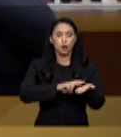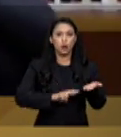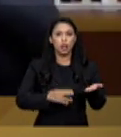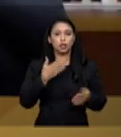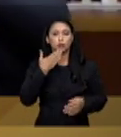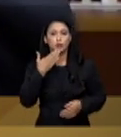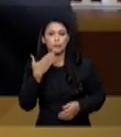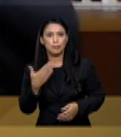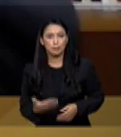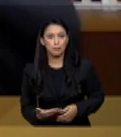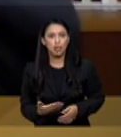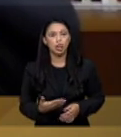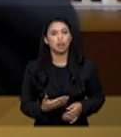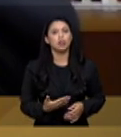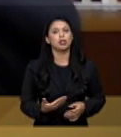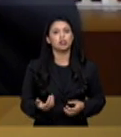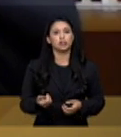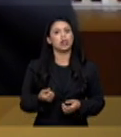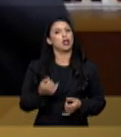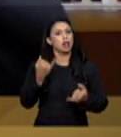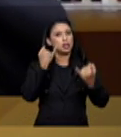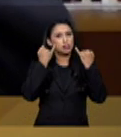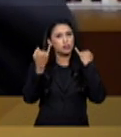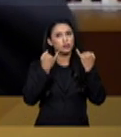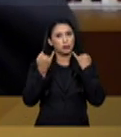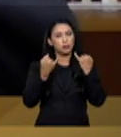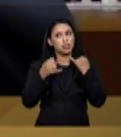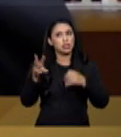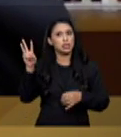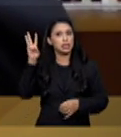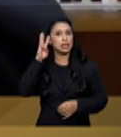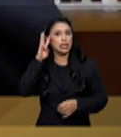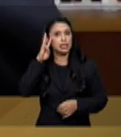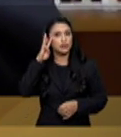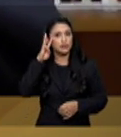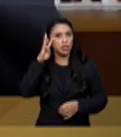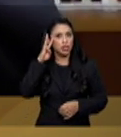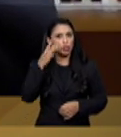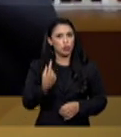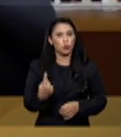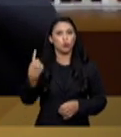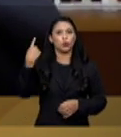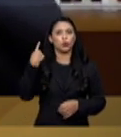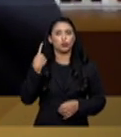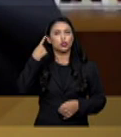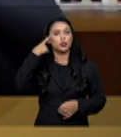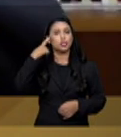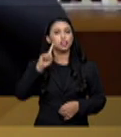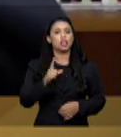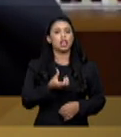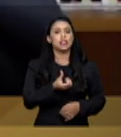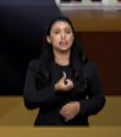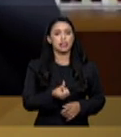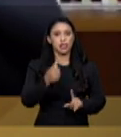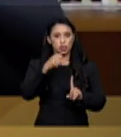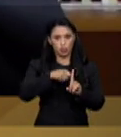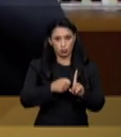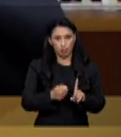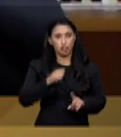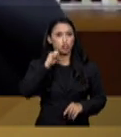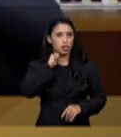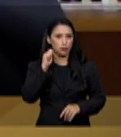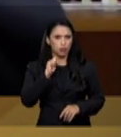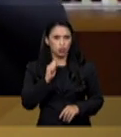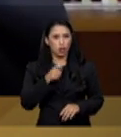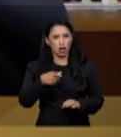autoridade impetrada. Eu as recebi na última terça-feira, dia 6 de abril. Já vinha